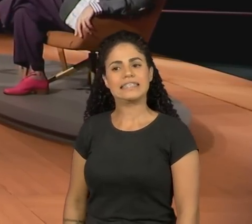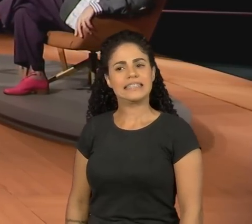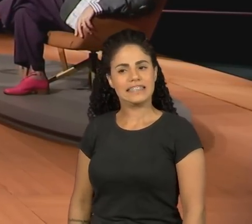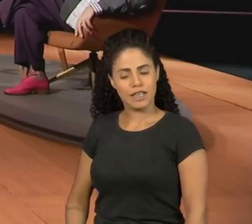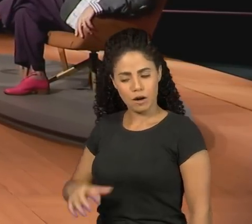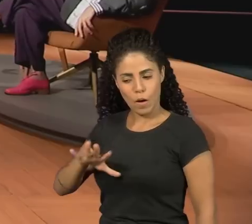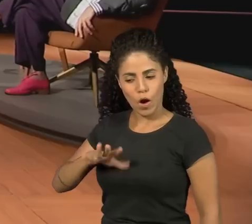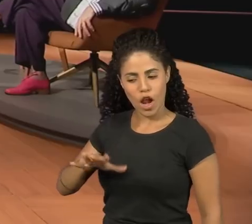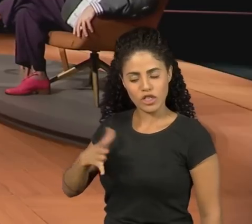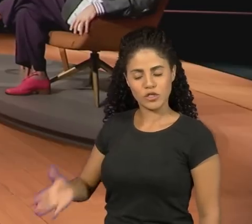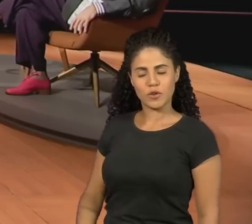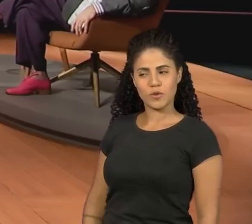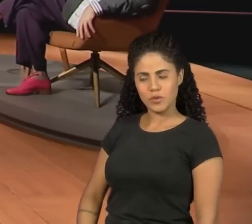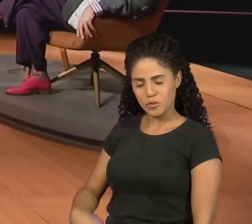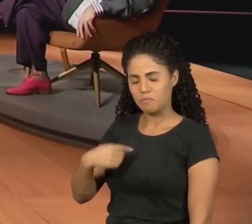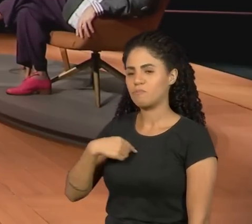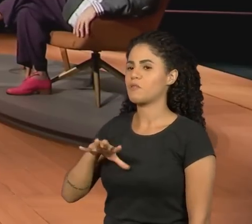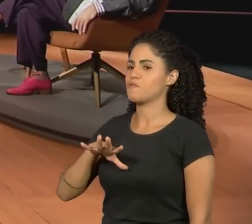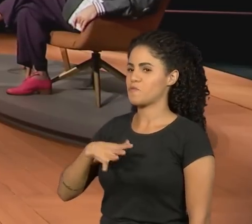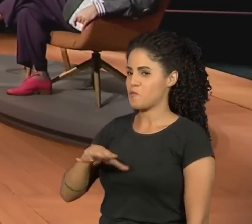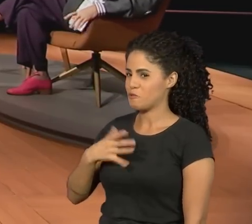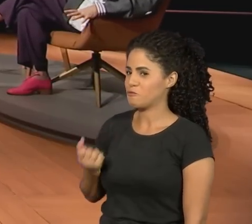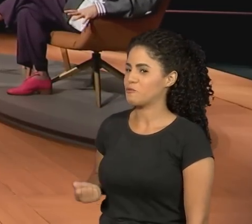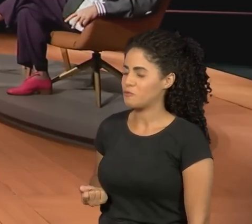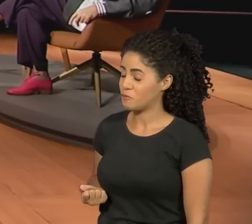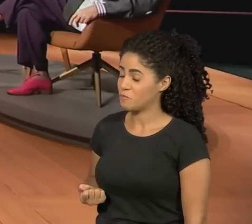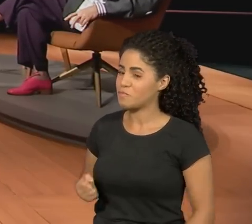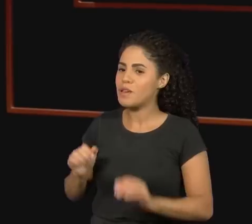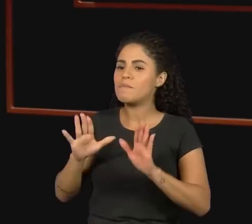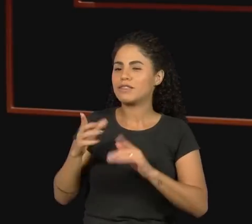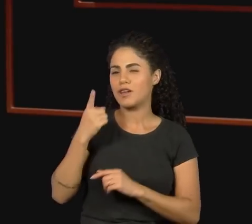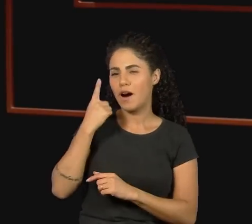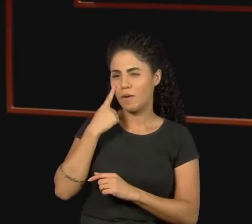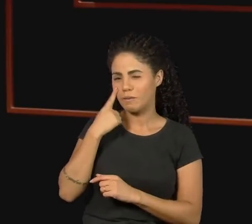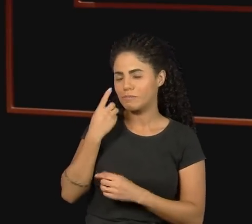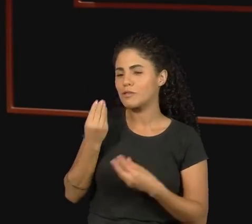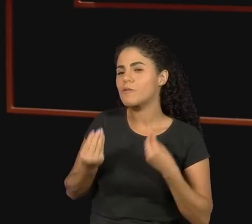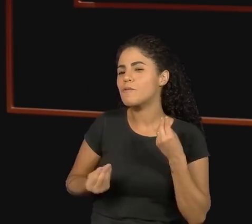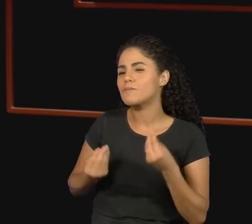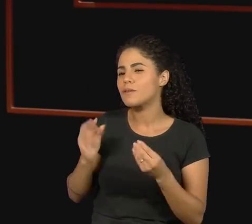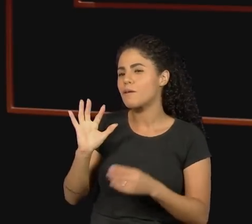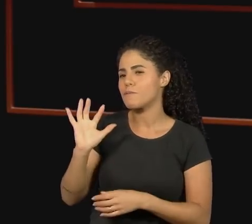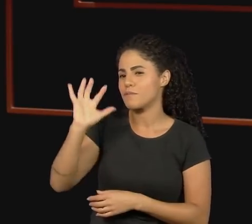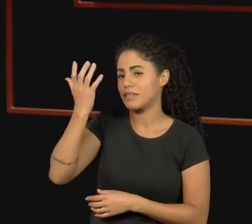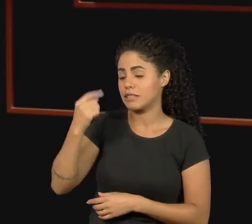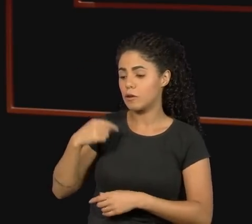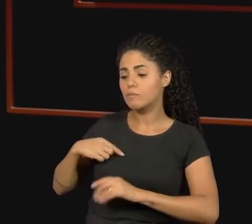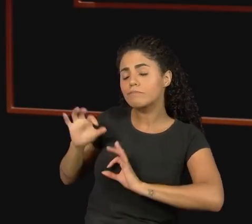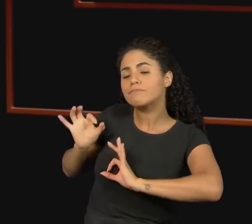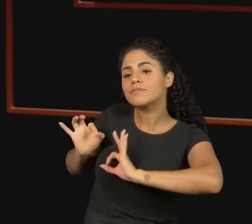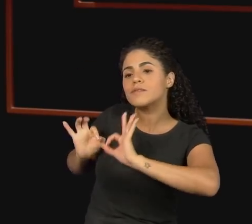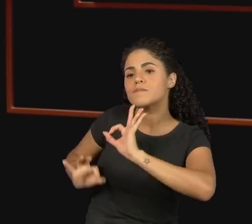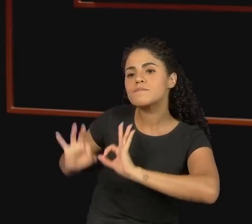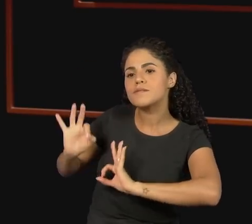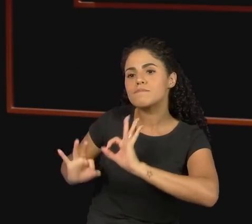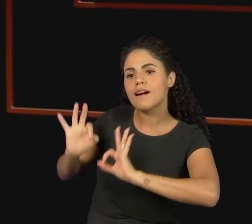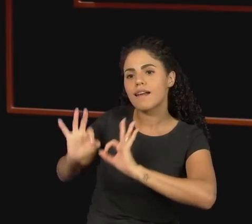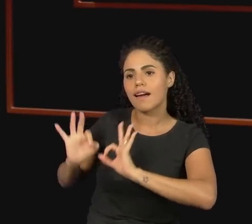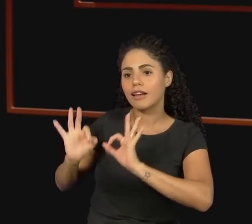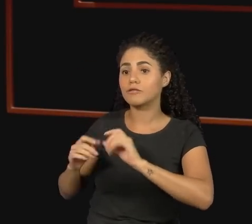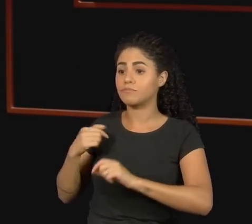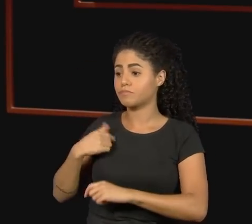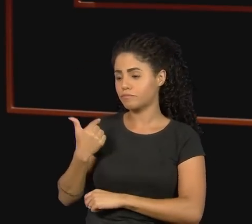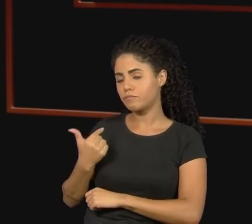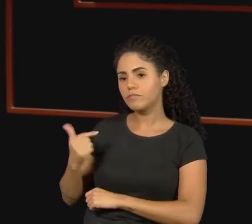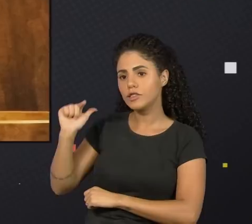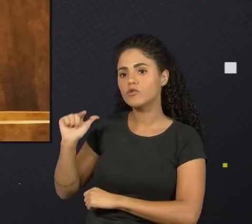audácia. Que audácia. Mas não é. Olha para você ver como são as coisas. Eu estava fazendo Vou Deixar de Ser Feliz